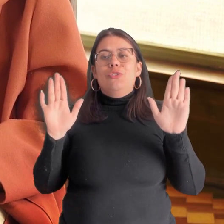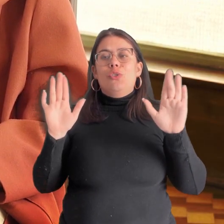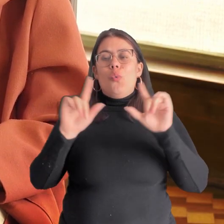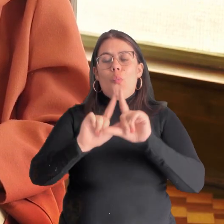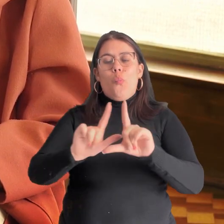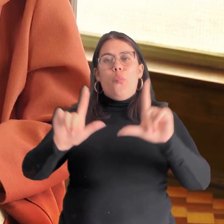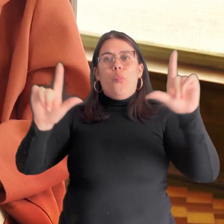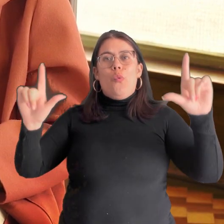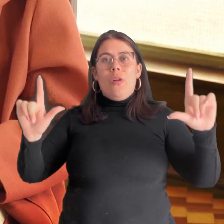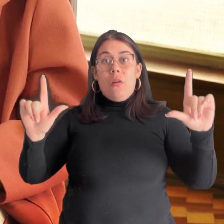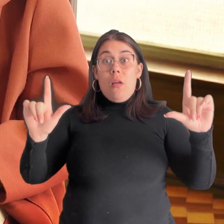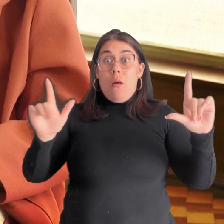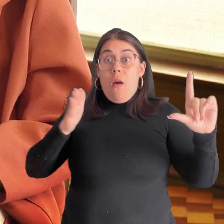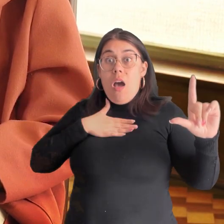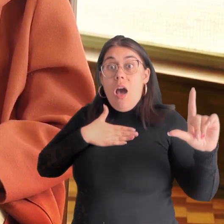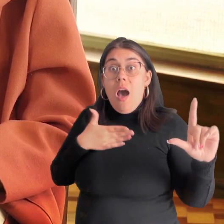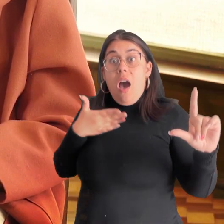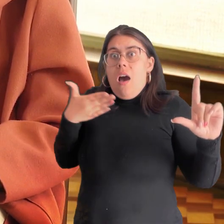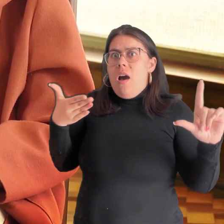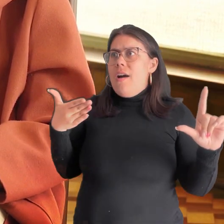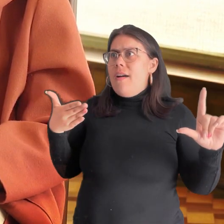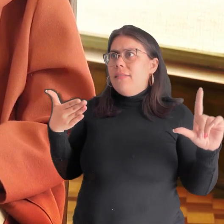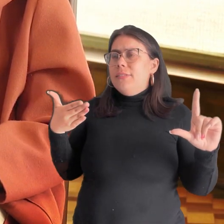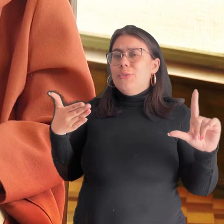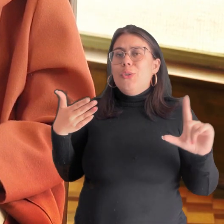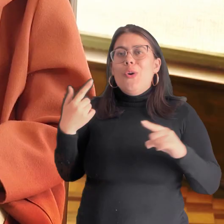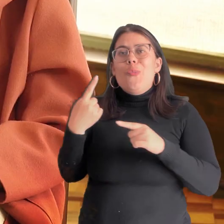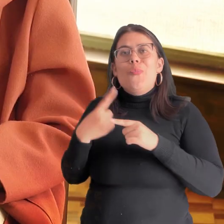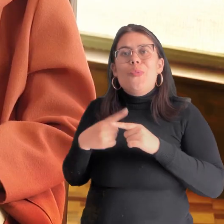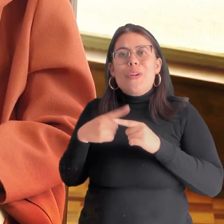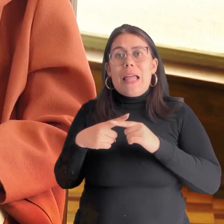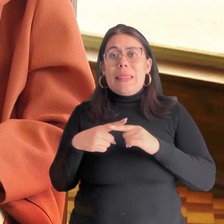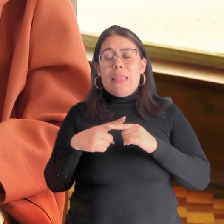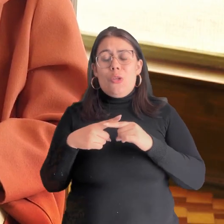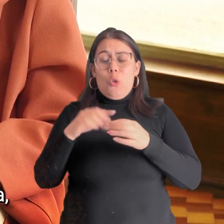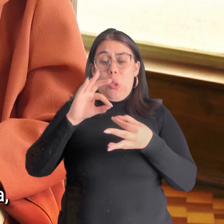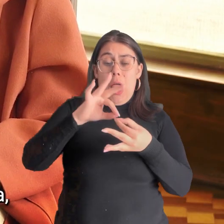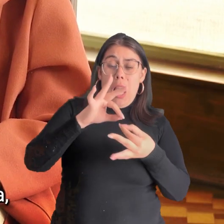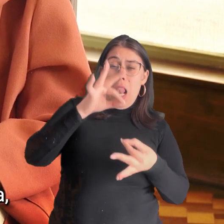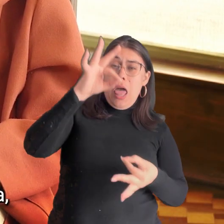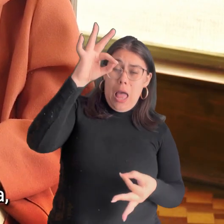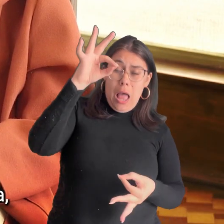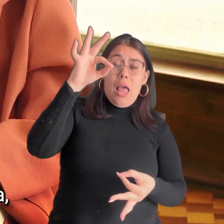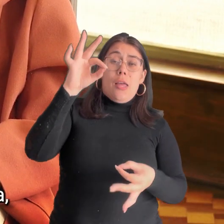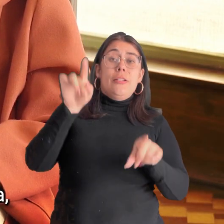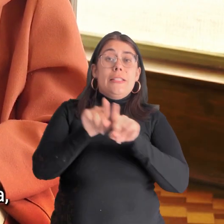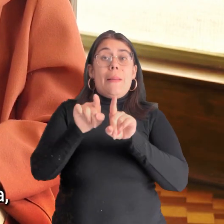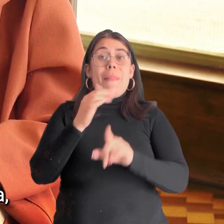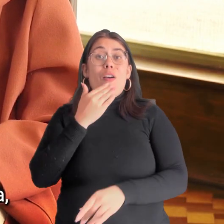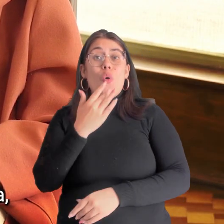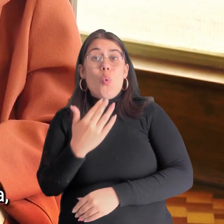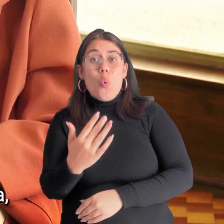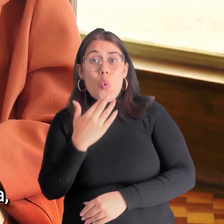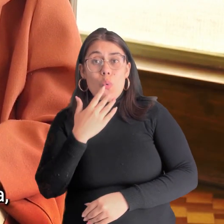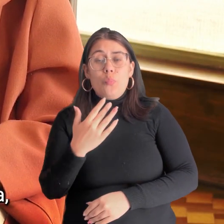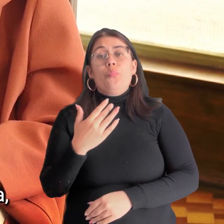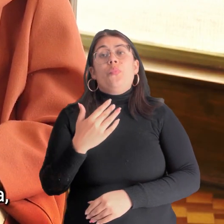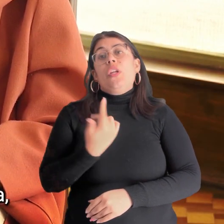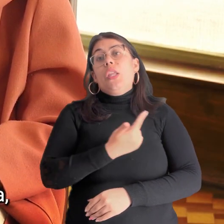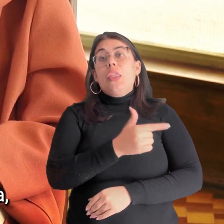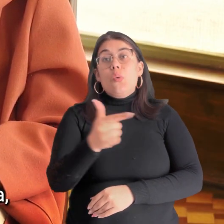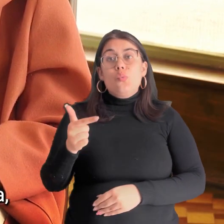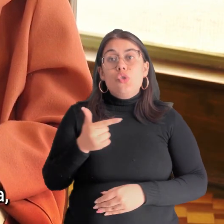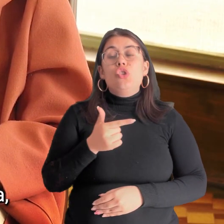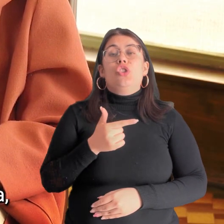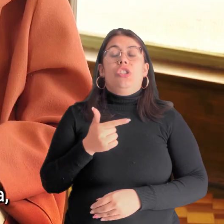era um espanto na cidade, por causa da escala e da cor. Não havia nenhuma fachada de